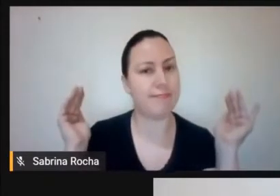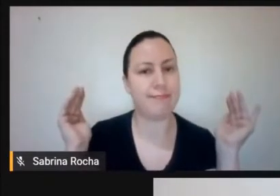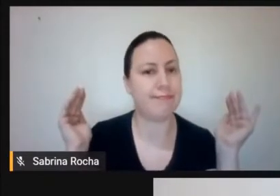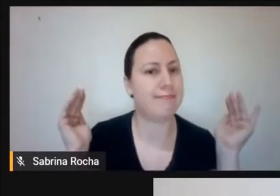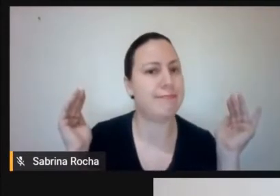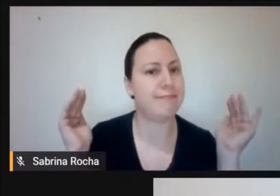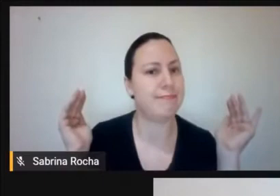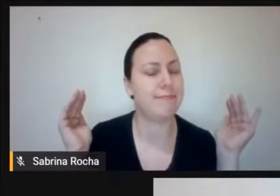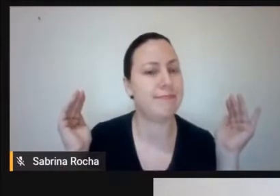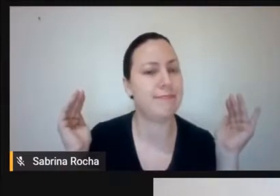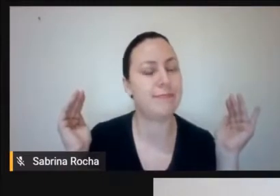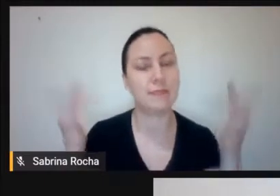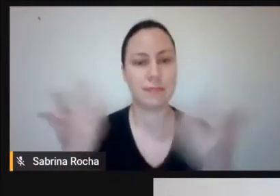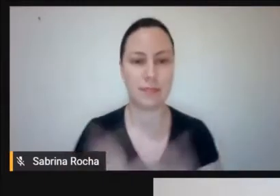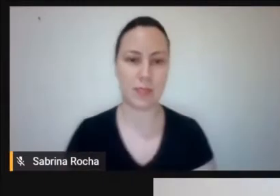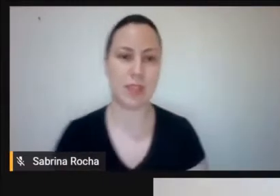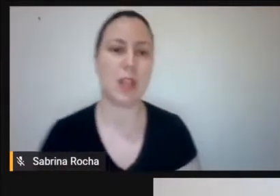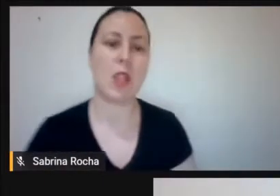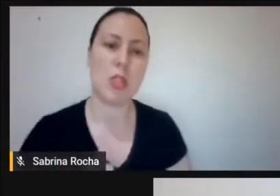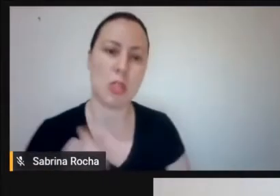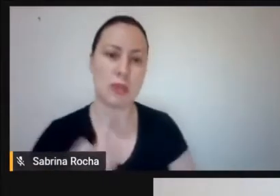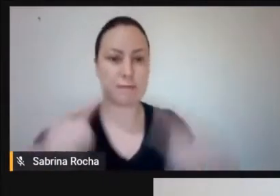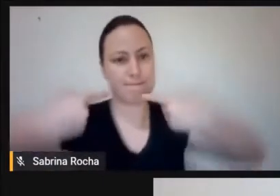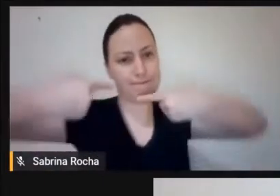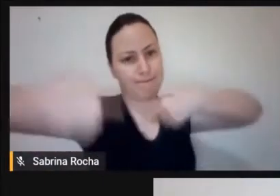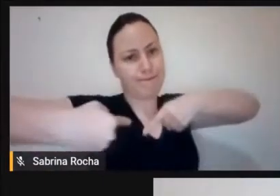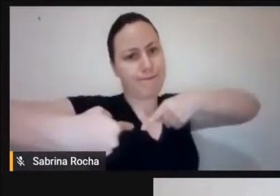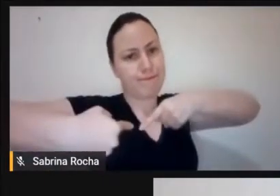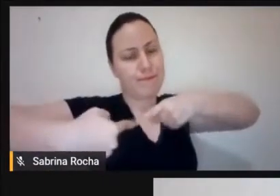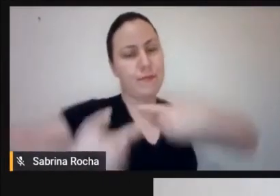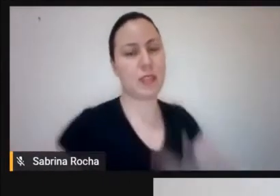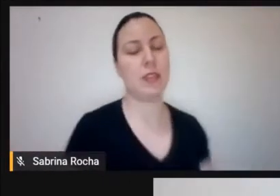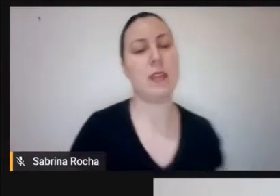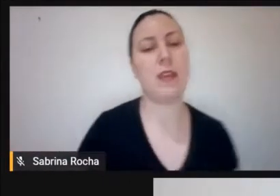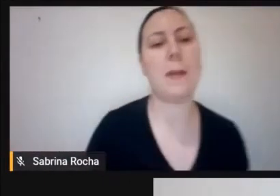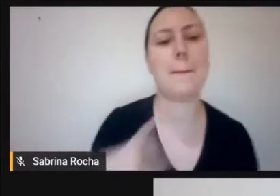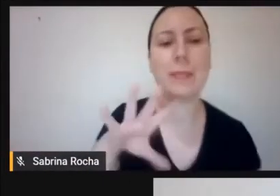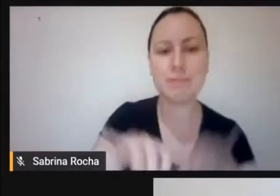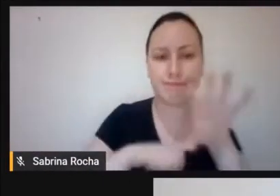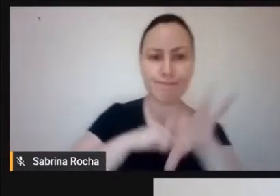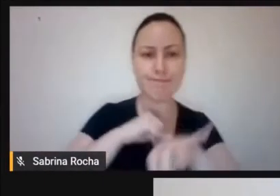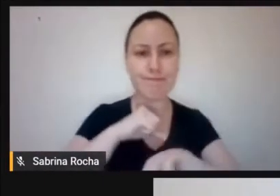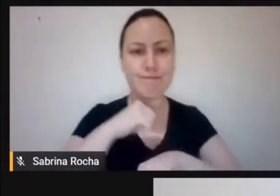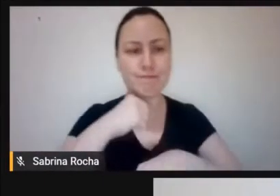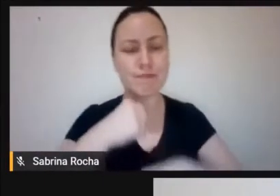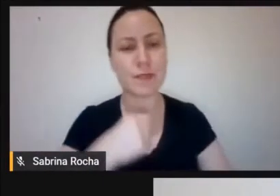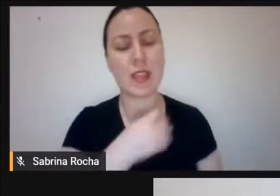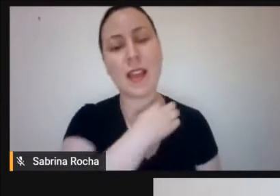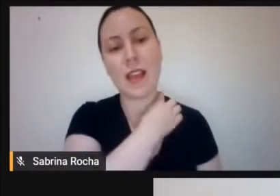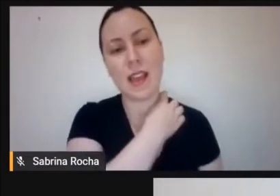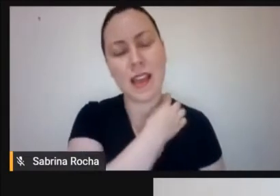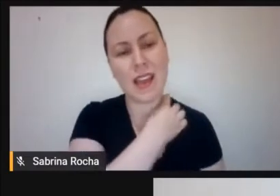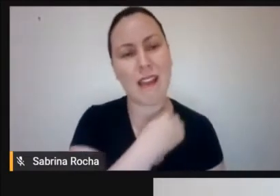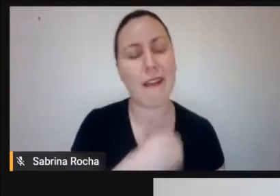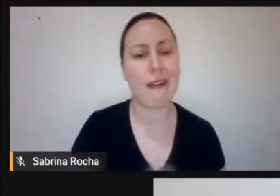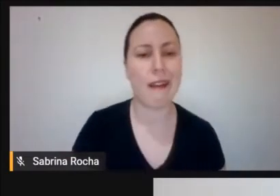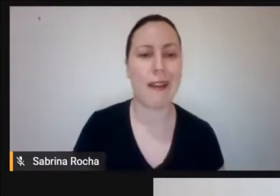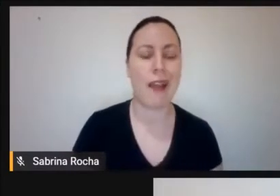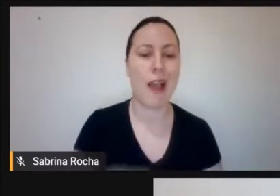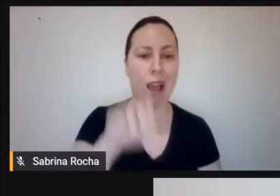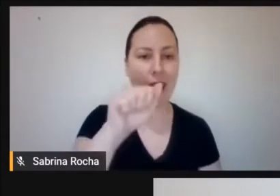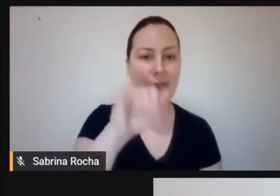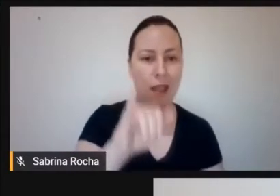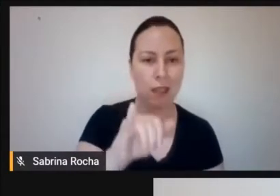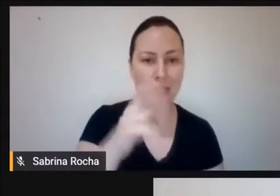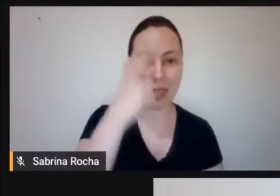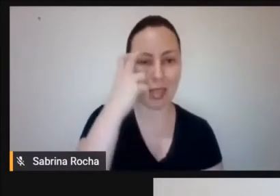estamos sendo desafiados mesmo, se a gente vai se deixar capturar por esse papo da inteligência artificial, ou se